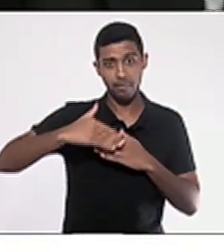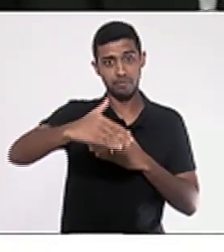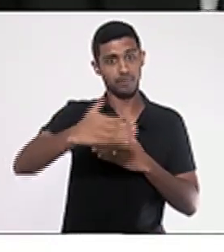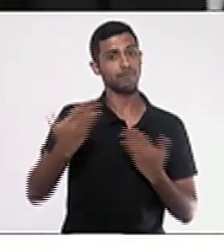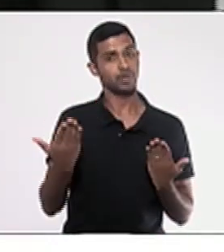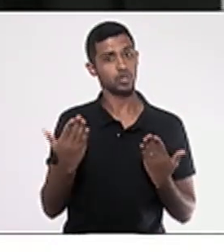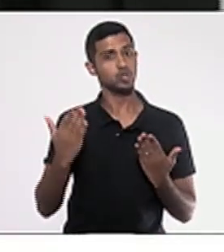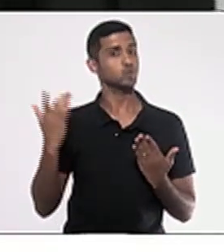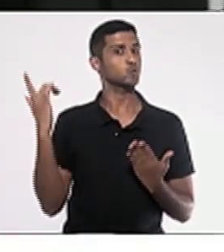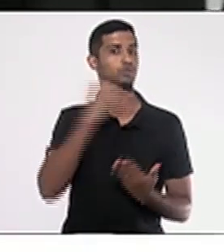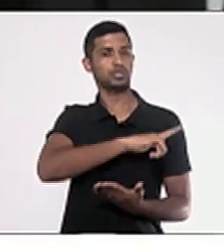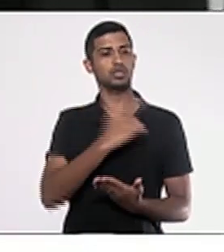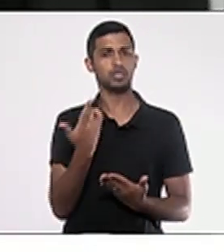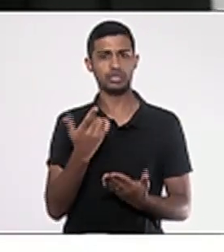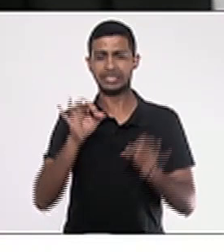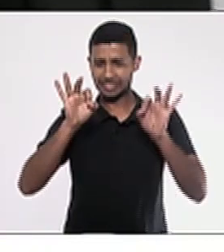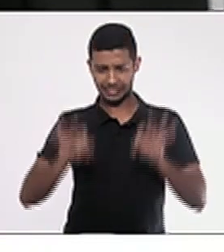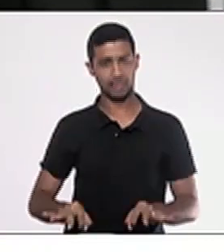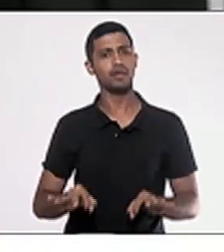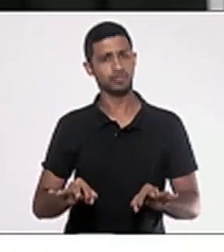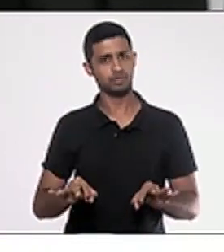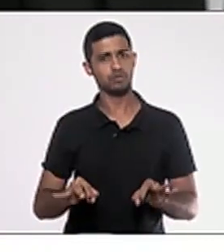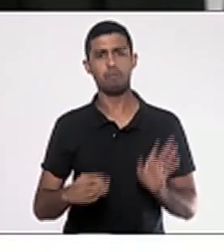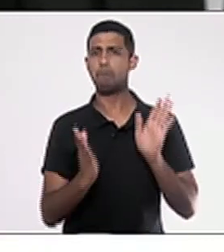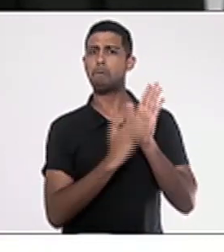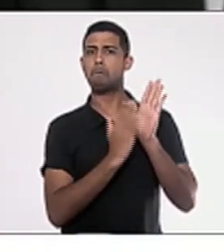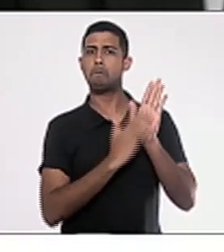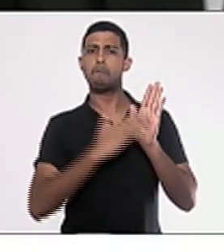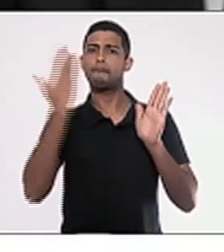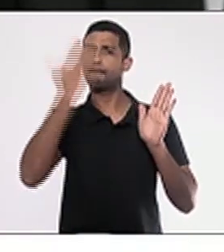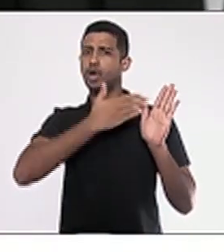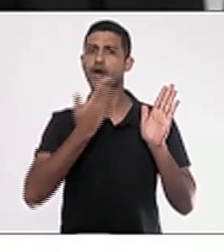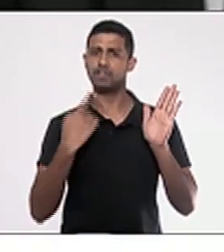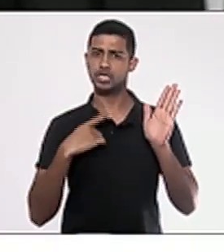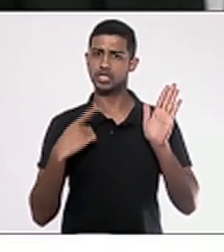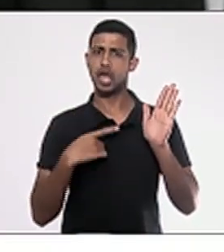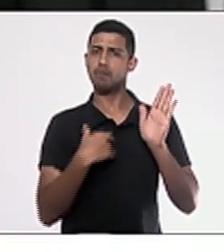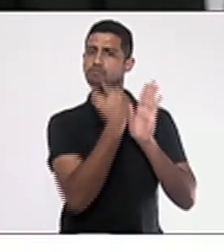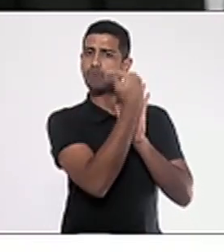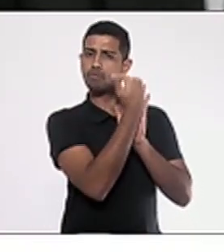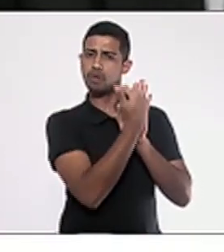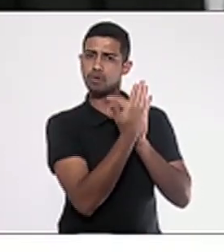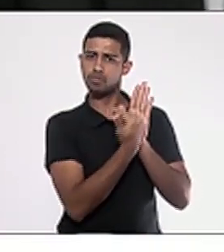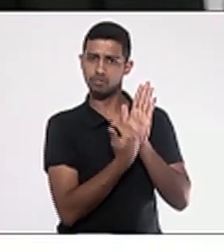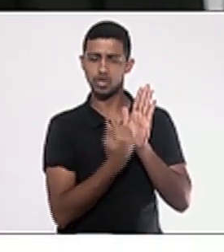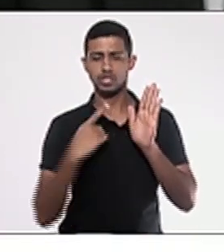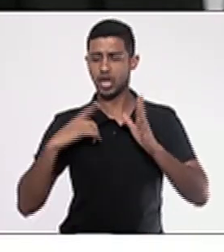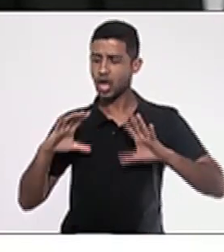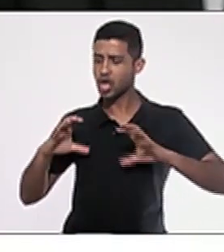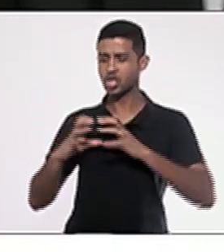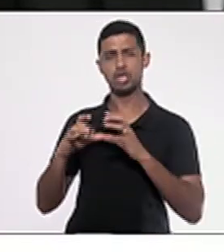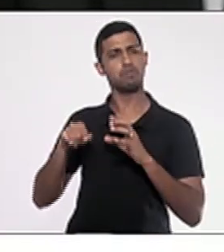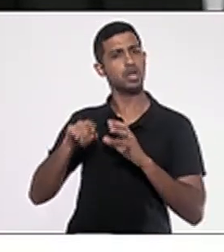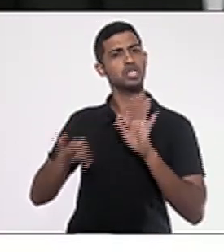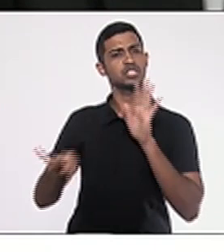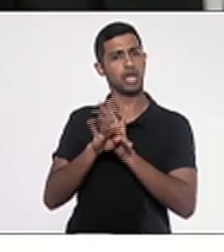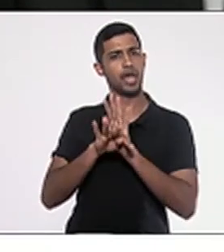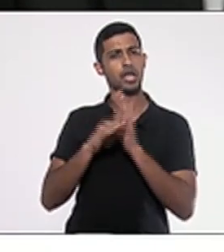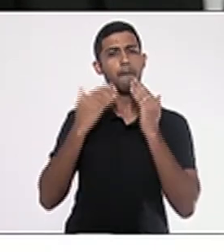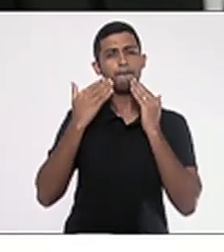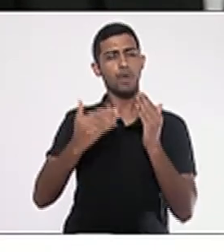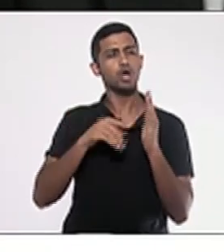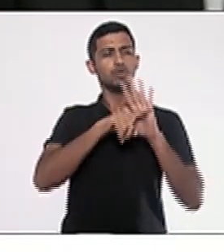efetivamente acontecer e conseguir ser demonstrado, produzido, corroborado por uma equipe técnica a partir